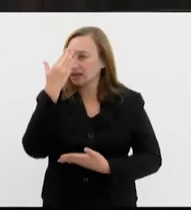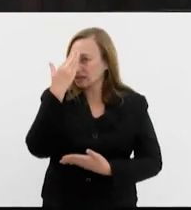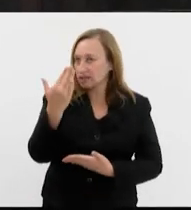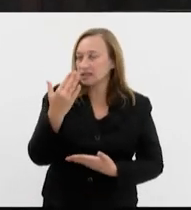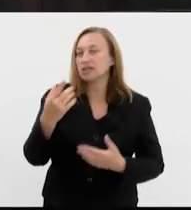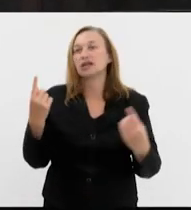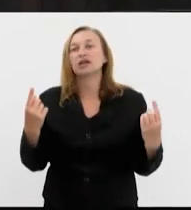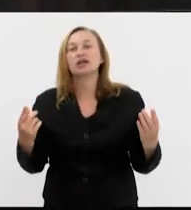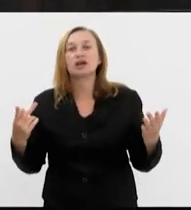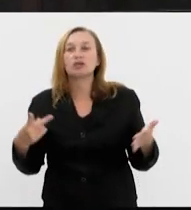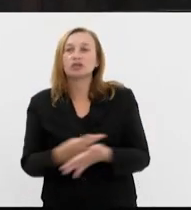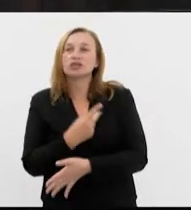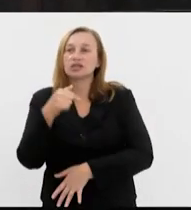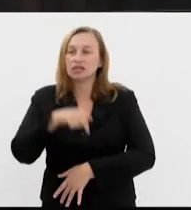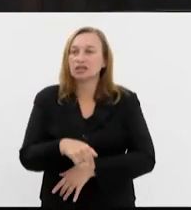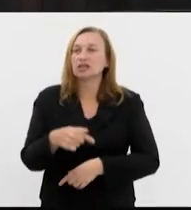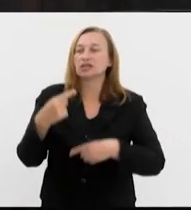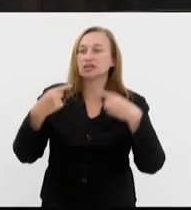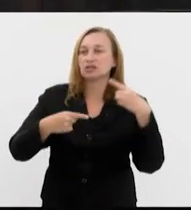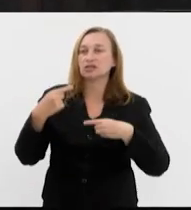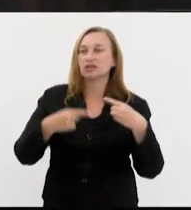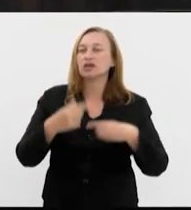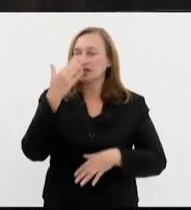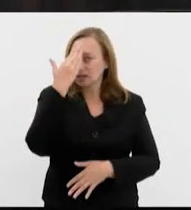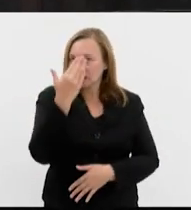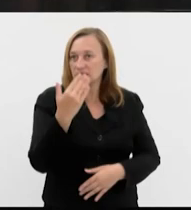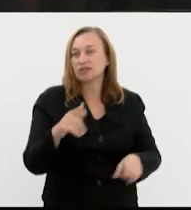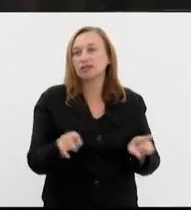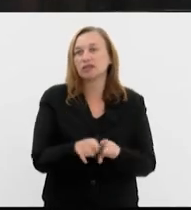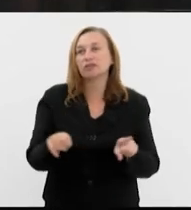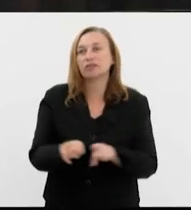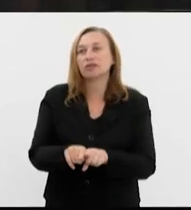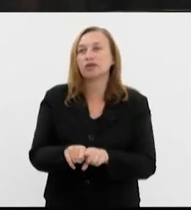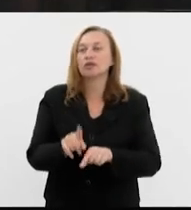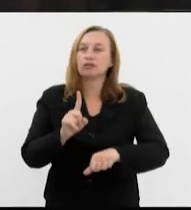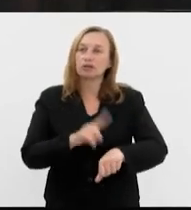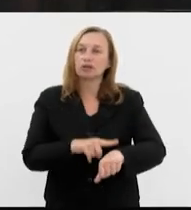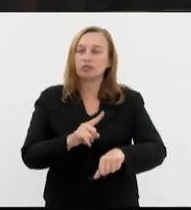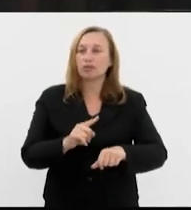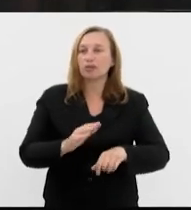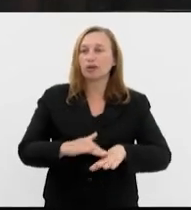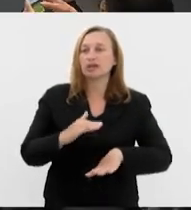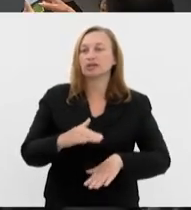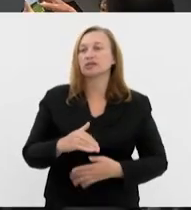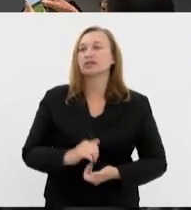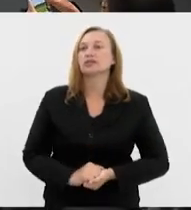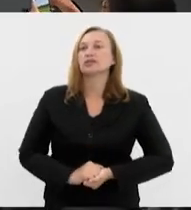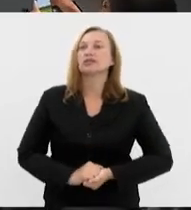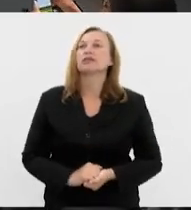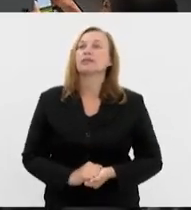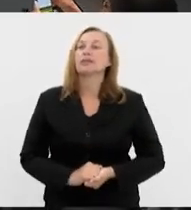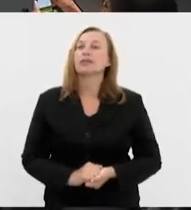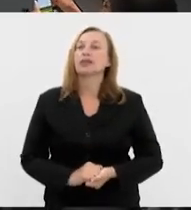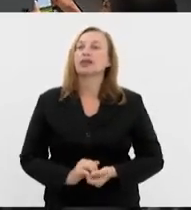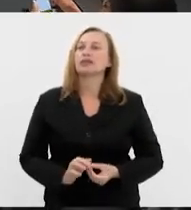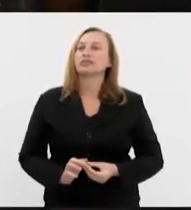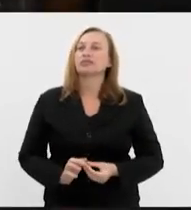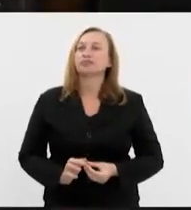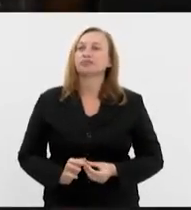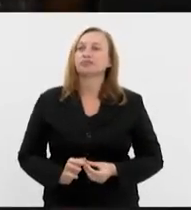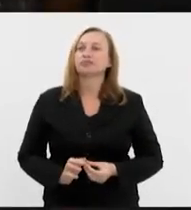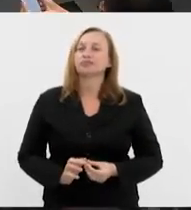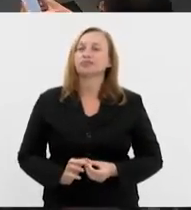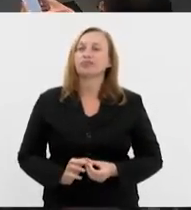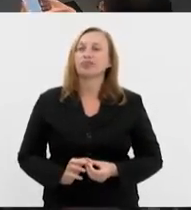debate acontecesse aqui e agradecer a gratidão também pela ampliação do tempo com isso. Já botou, hein?